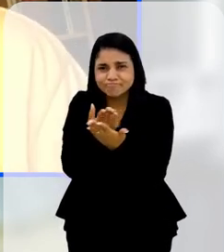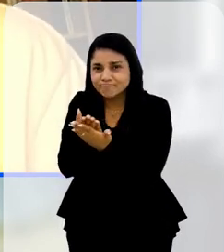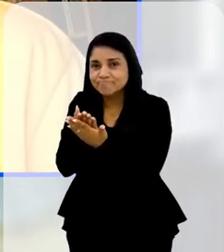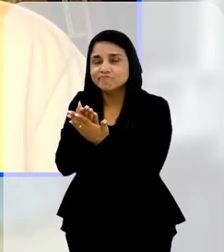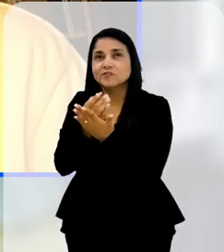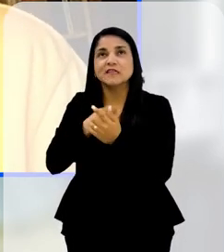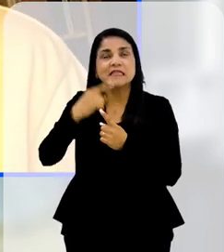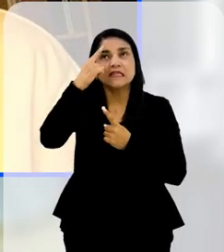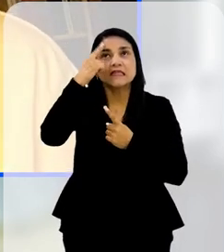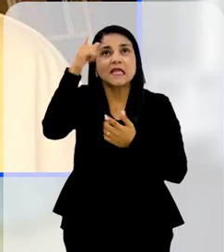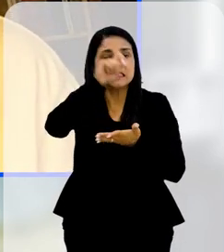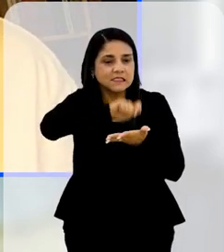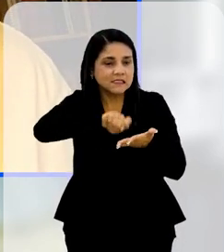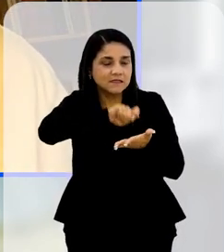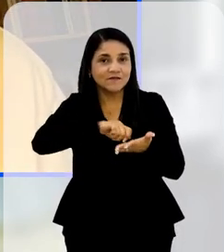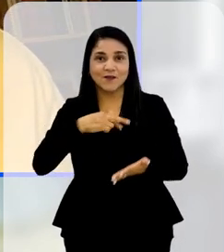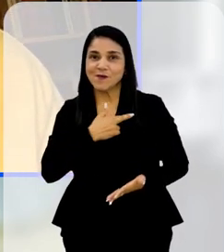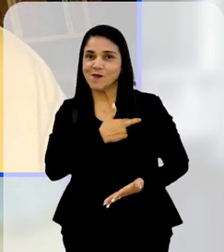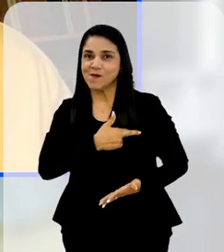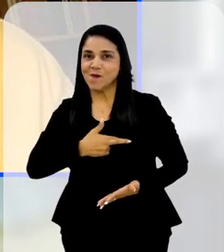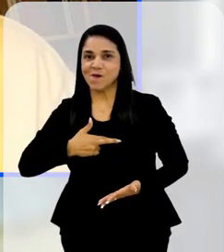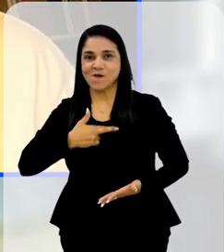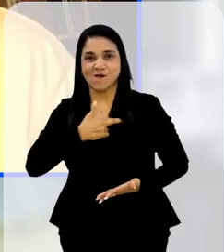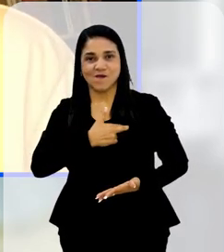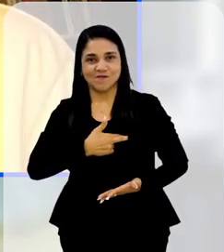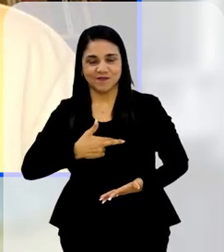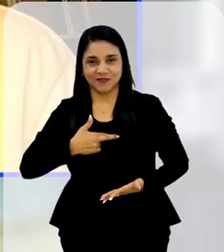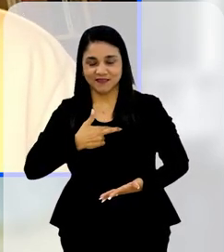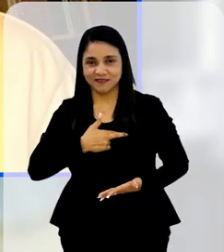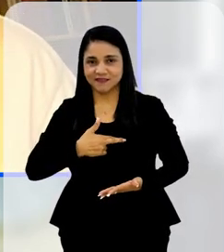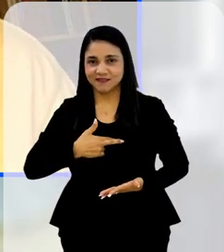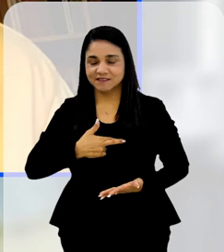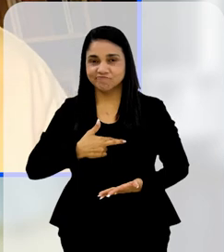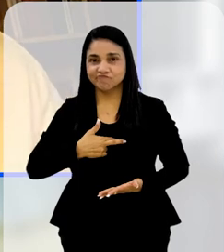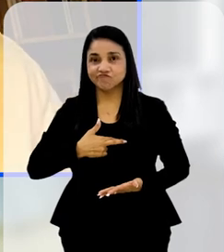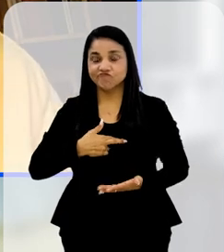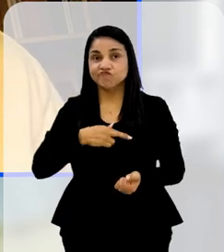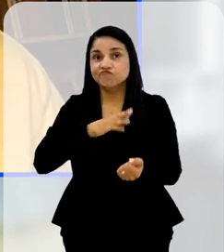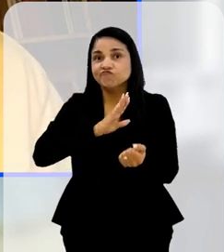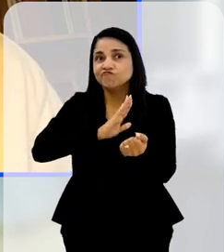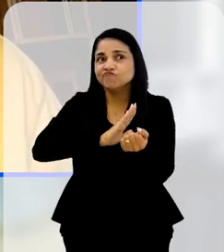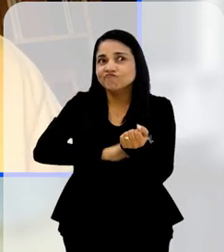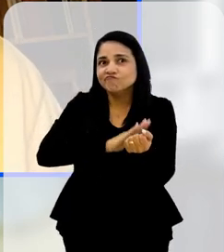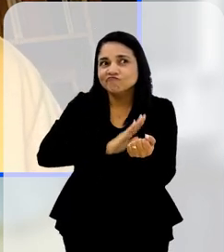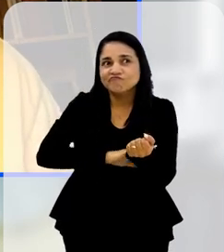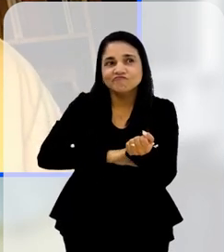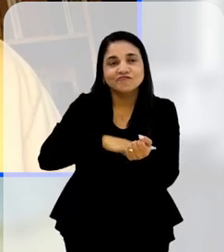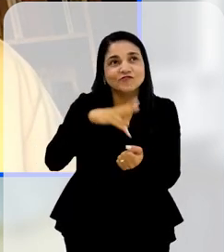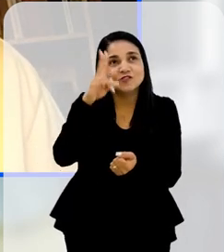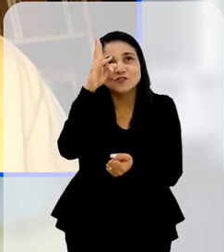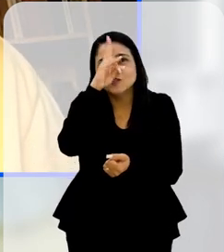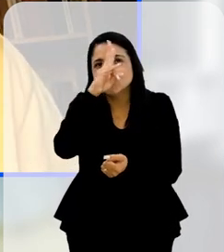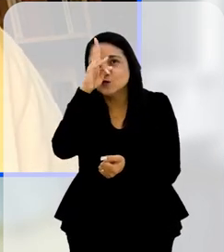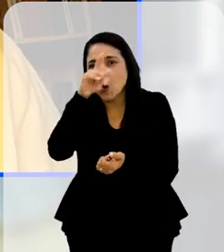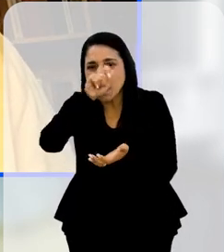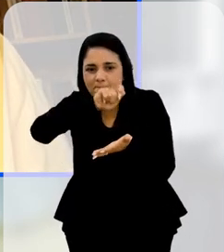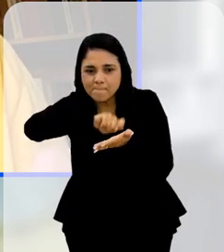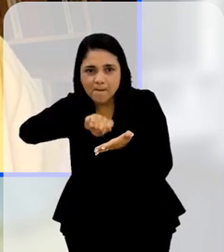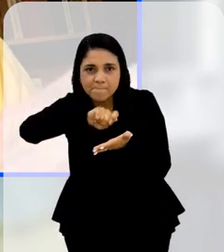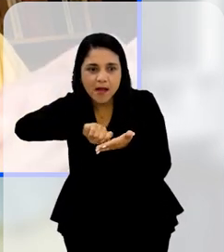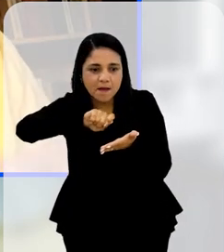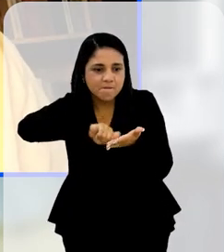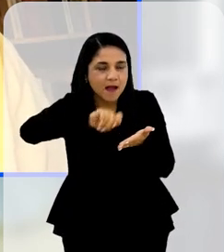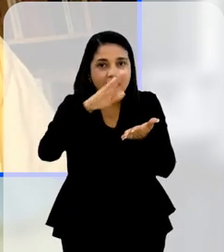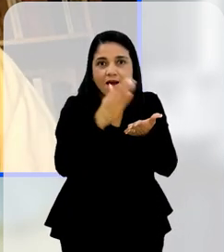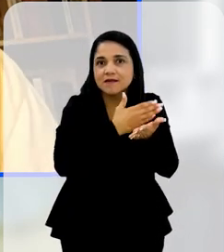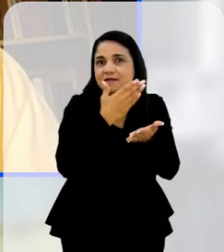histórico e fiquei viciado nessa história de fazer livros. E lentamente a